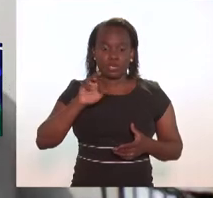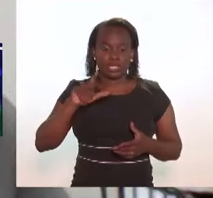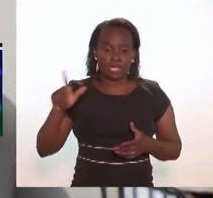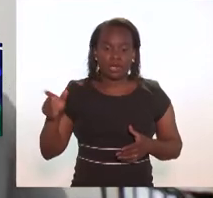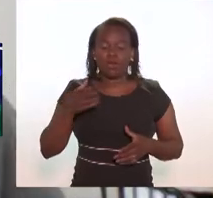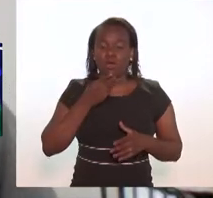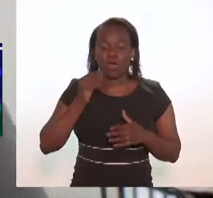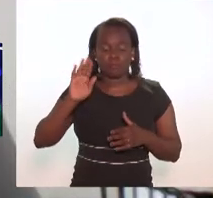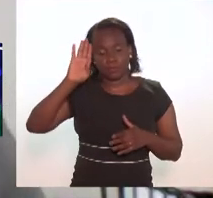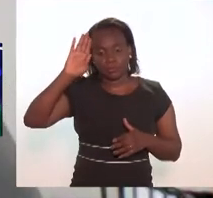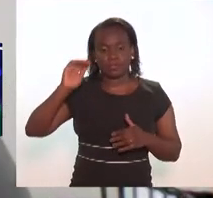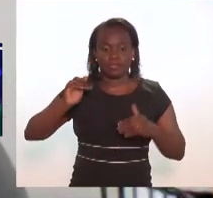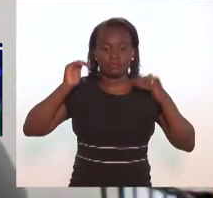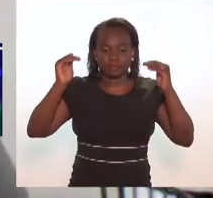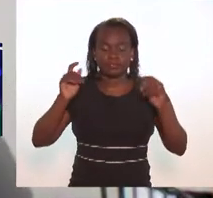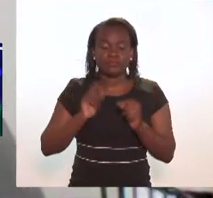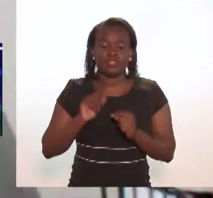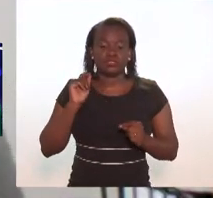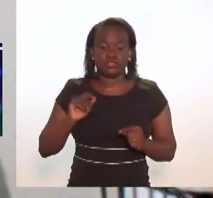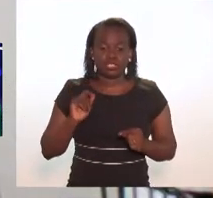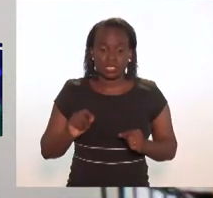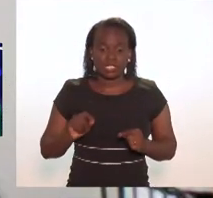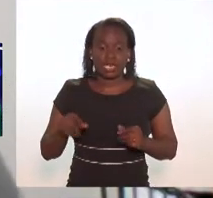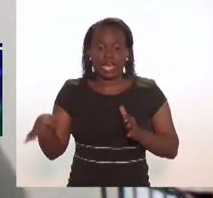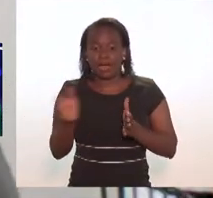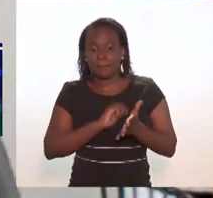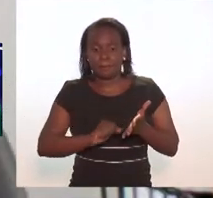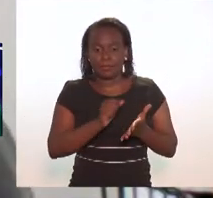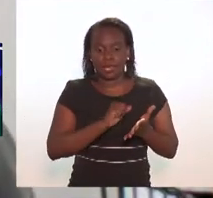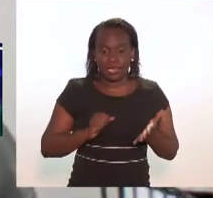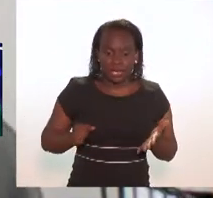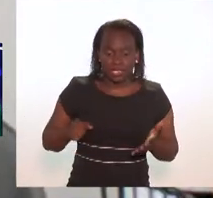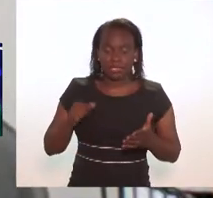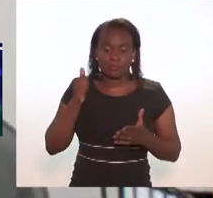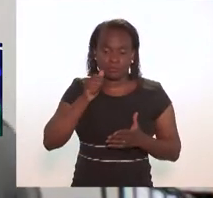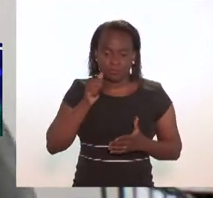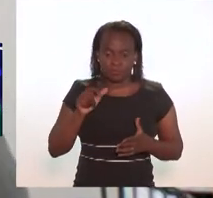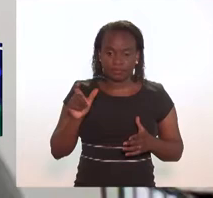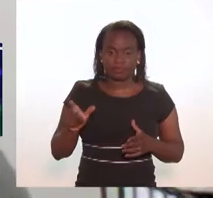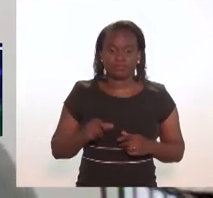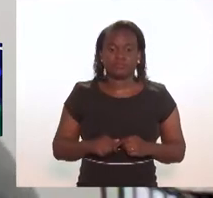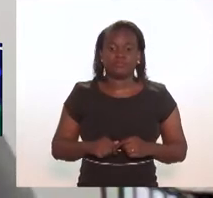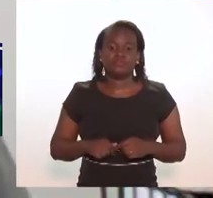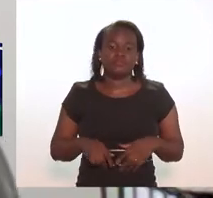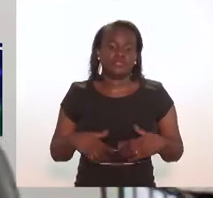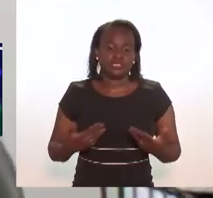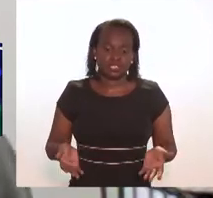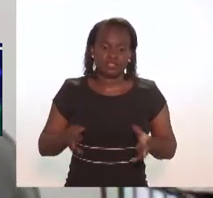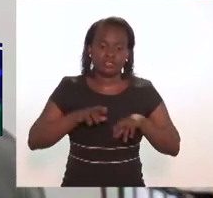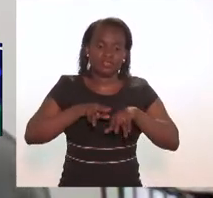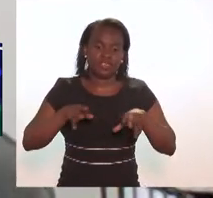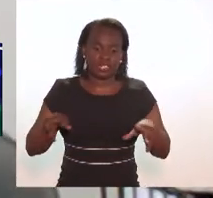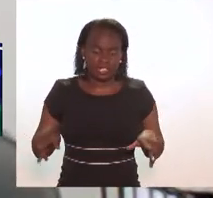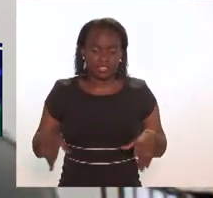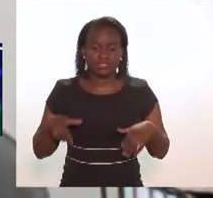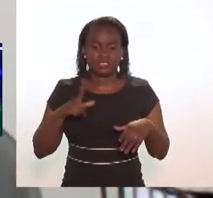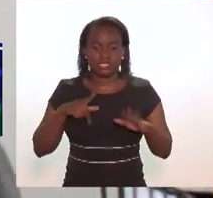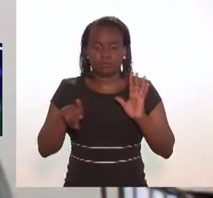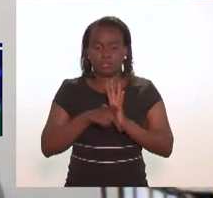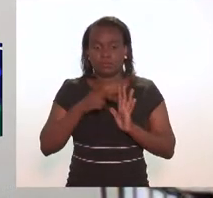masculino prevalece, fazendo com que se apague a existência do feminino. Isso, segundo vários especialistas em